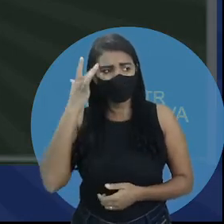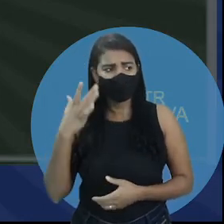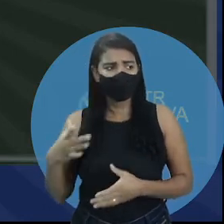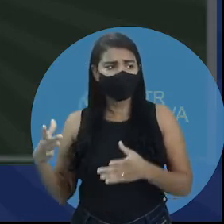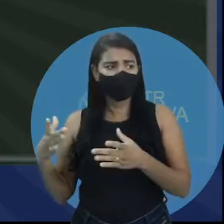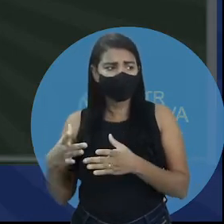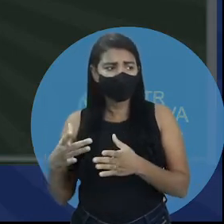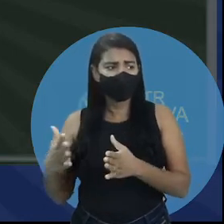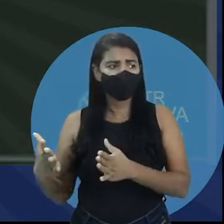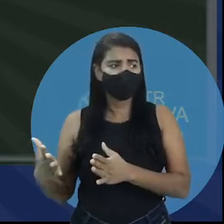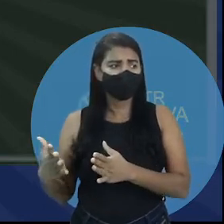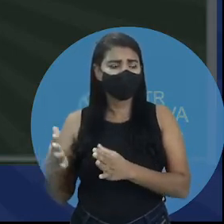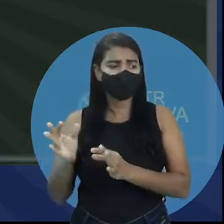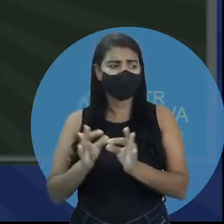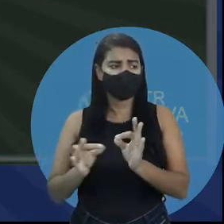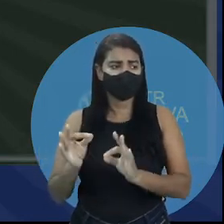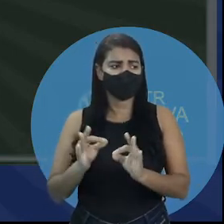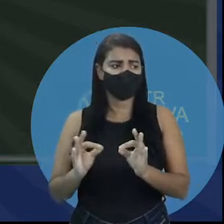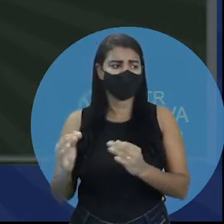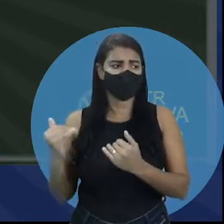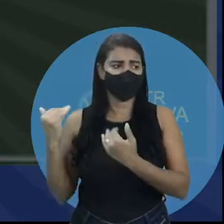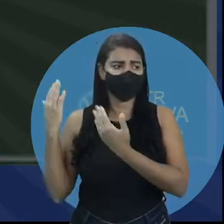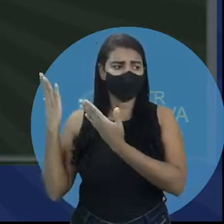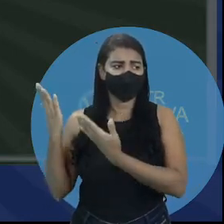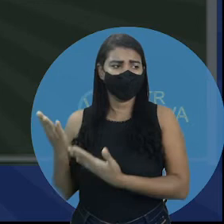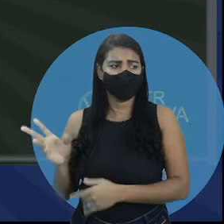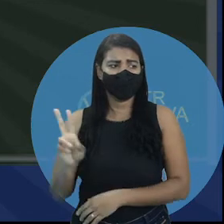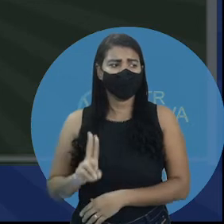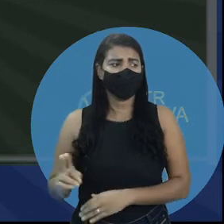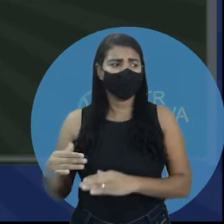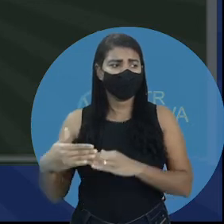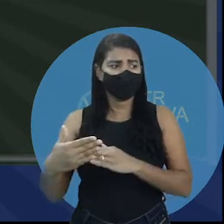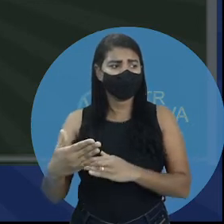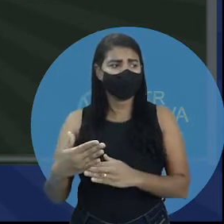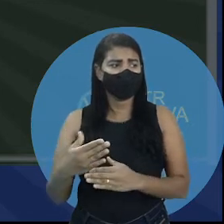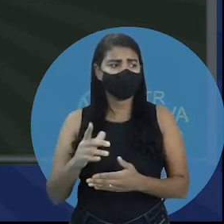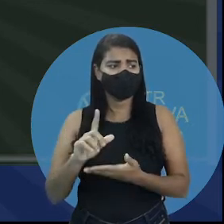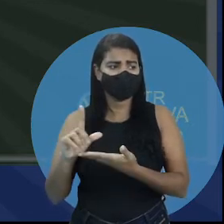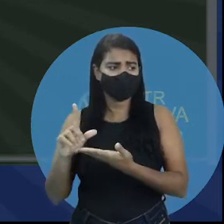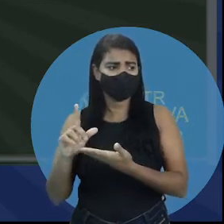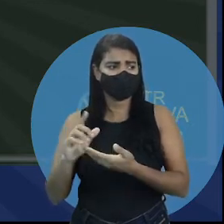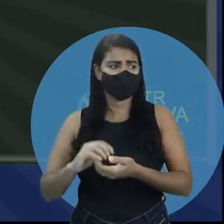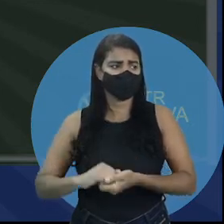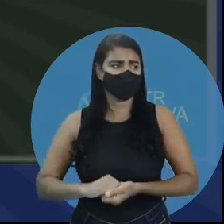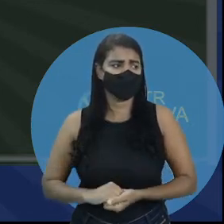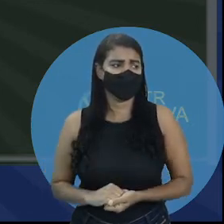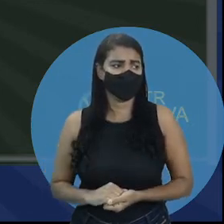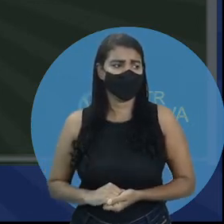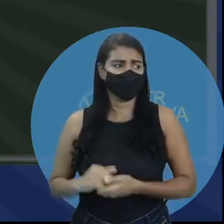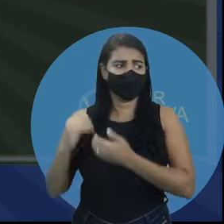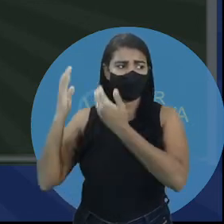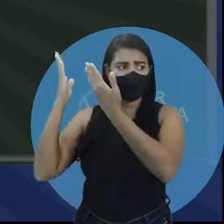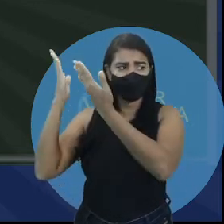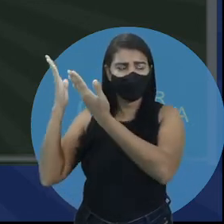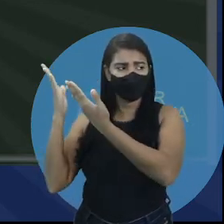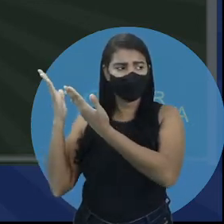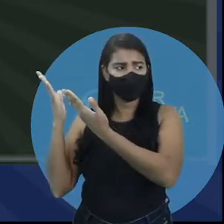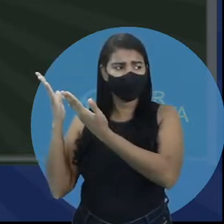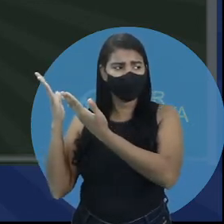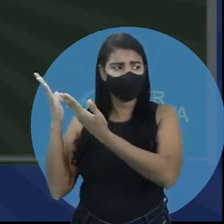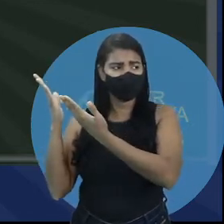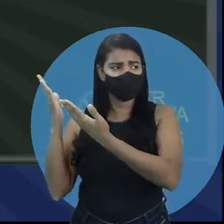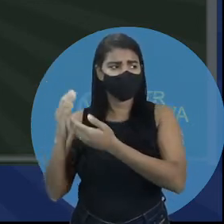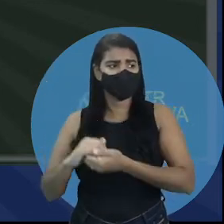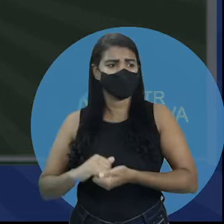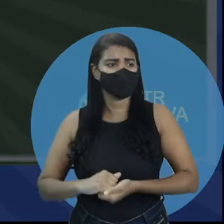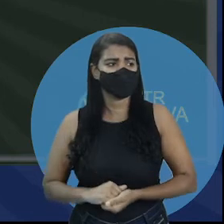de Arduino, a gente utilizou um LED e um buzzer, que é um sensor de som. Um LED e um